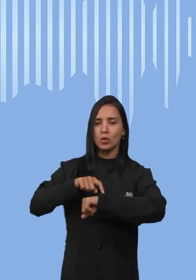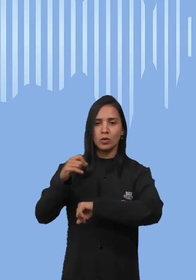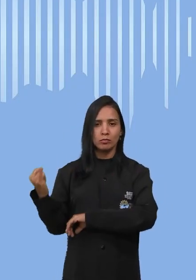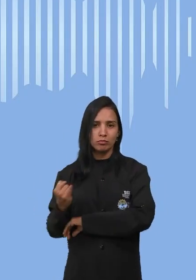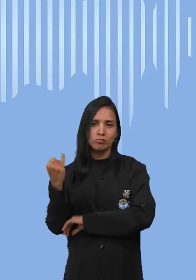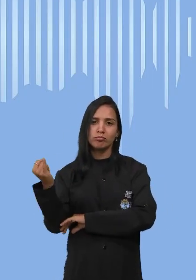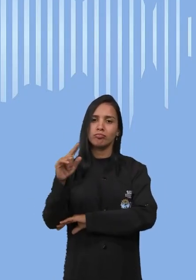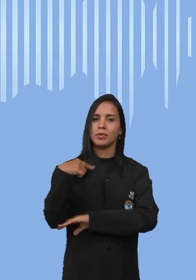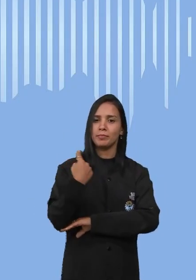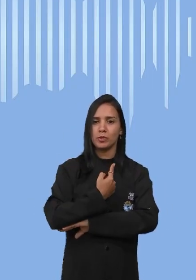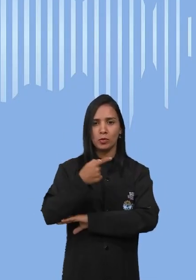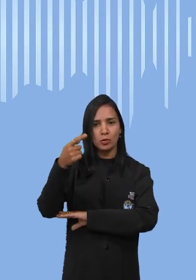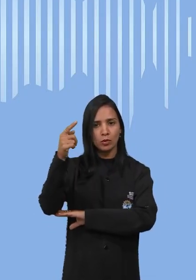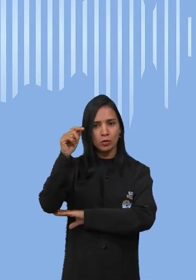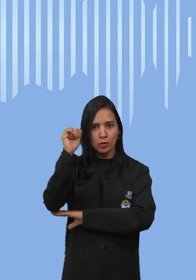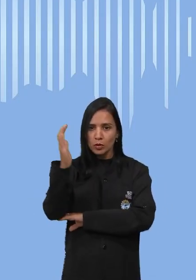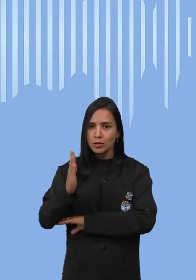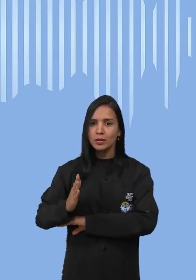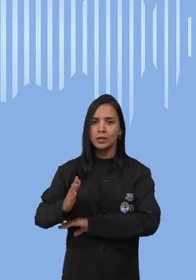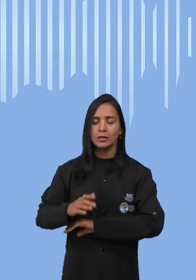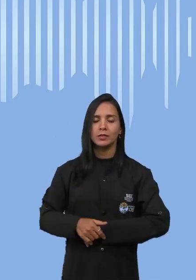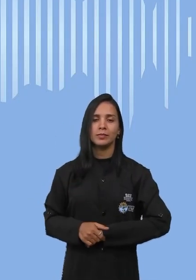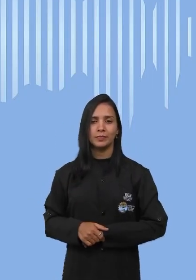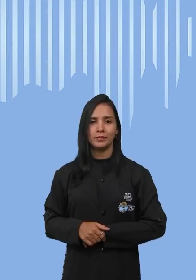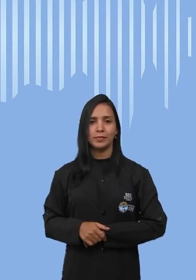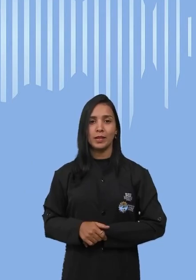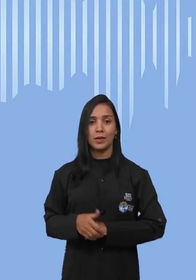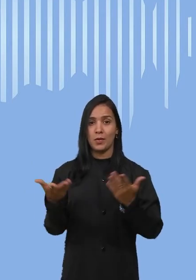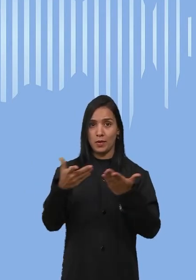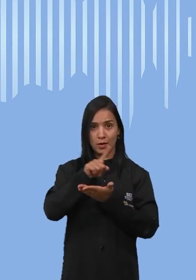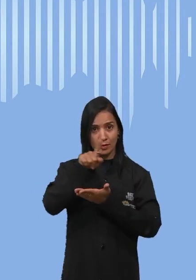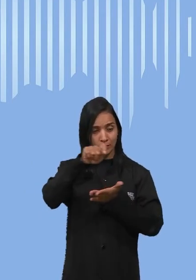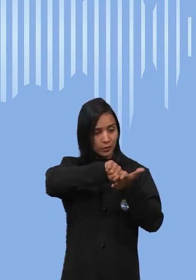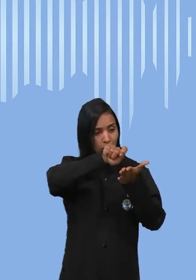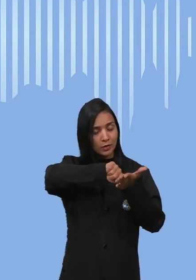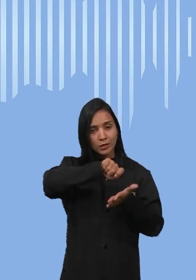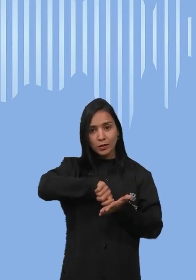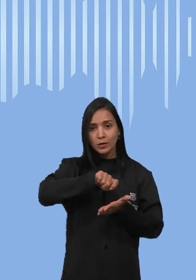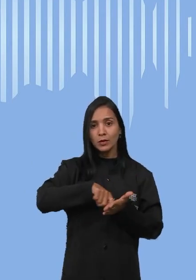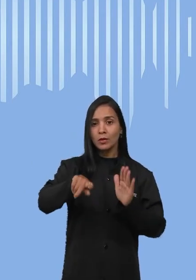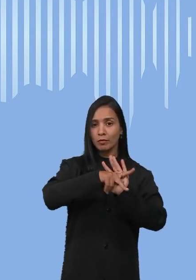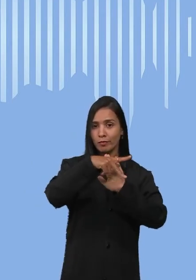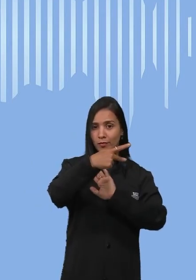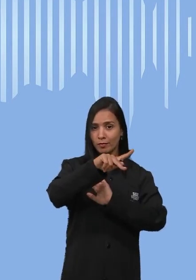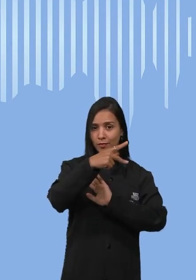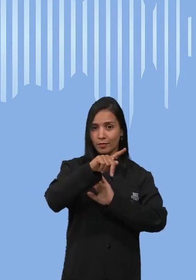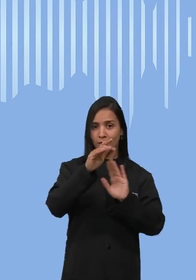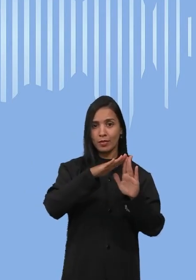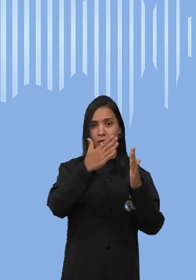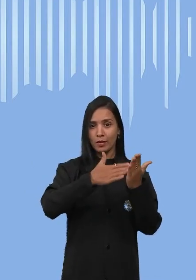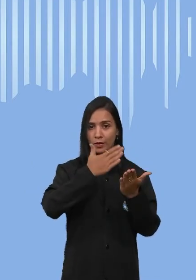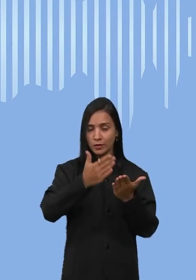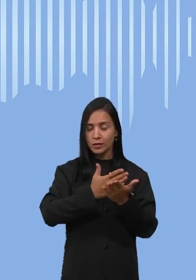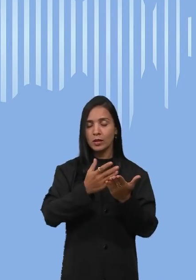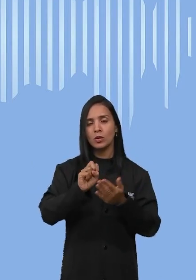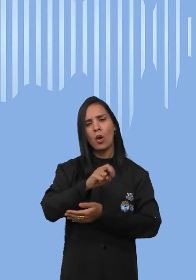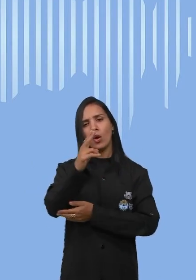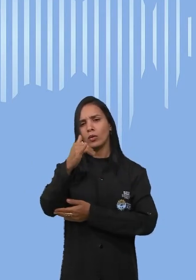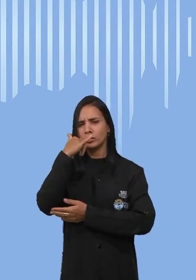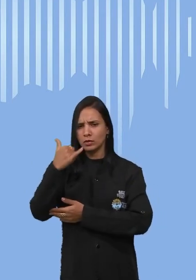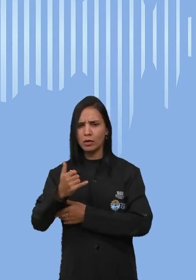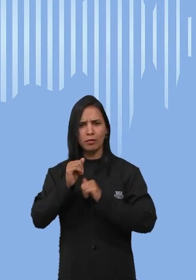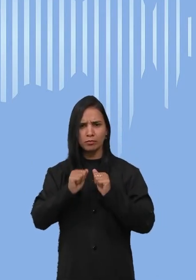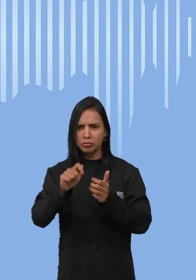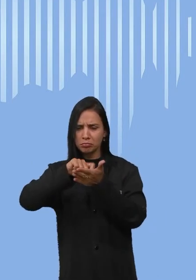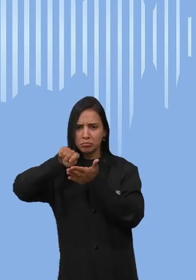importantes vividos no nosso país. E eu quero que você anote tudo no seu caderno ou no seu celular, as respostas que você